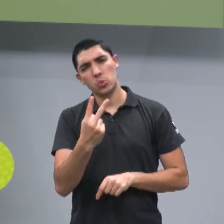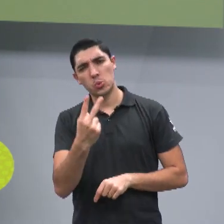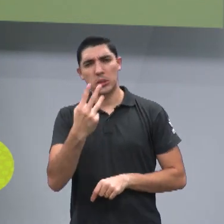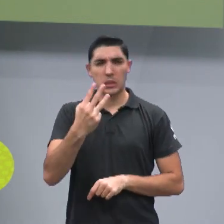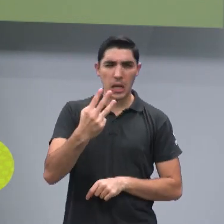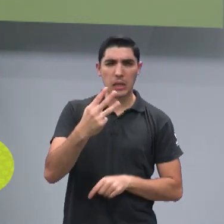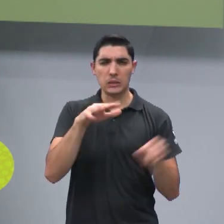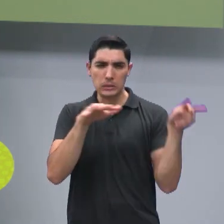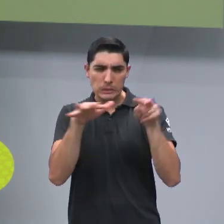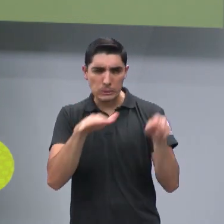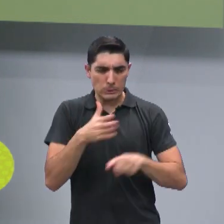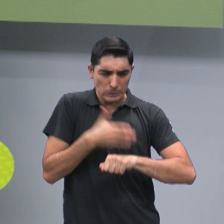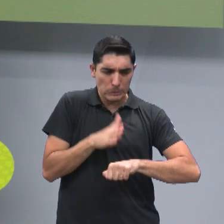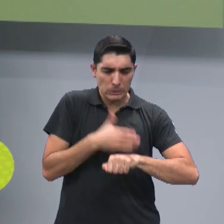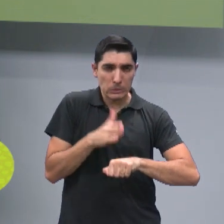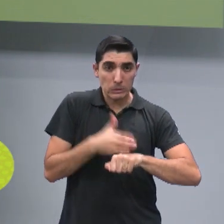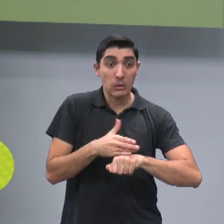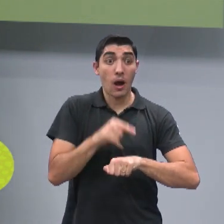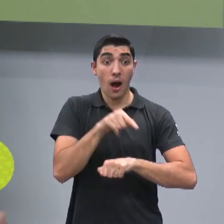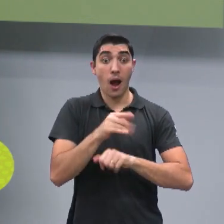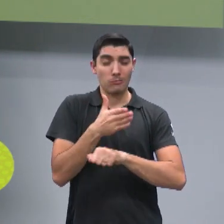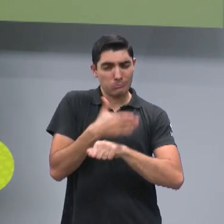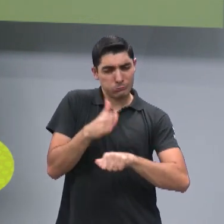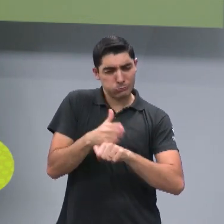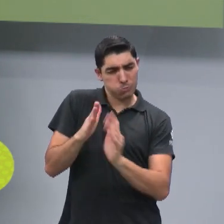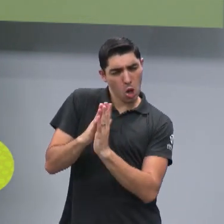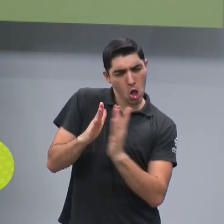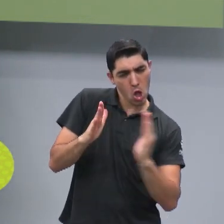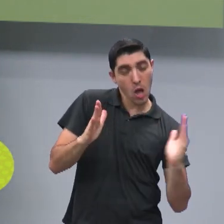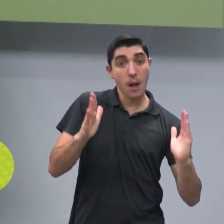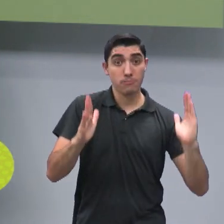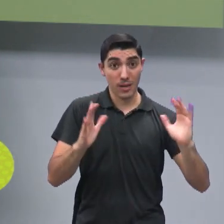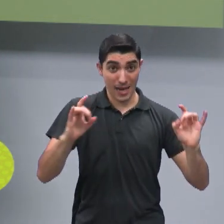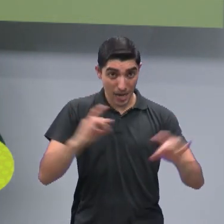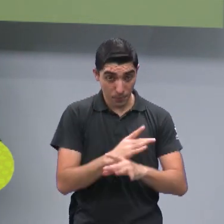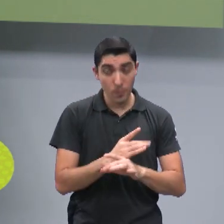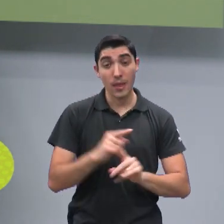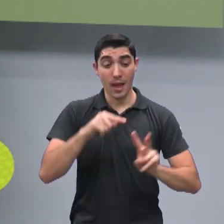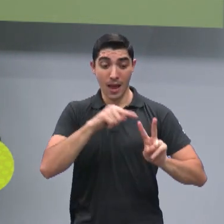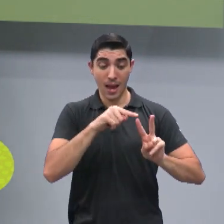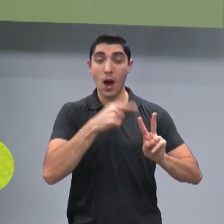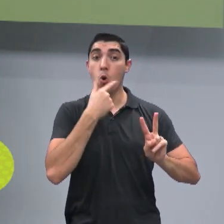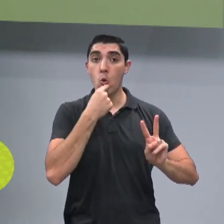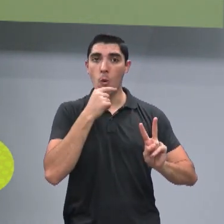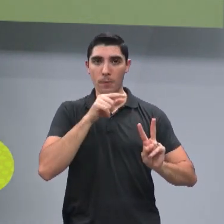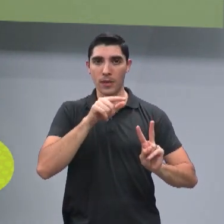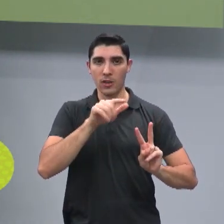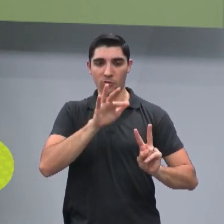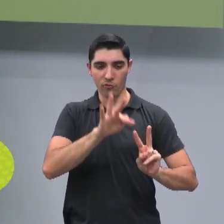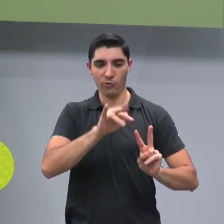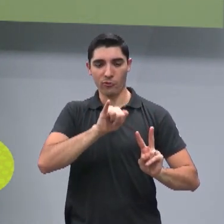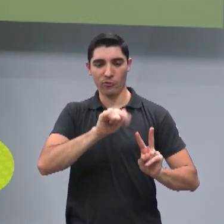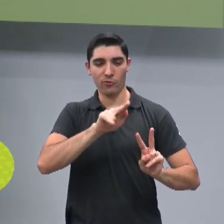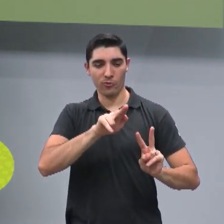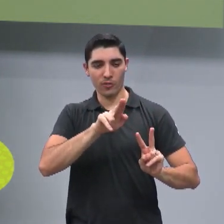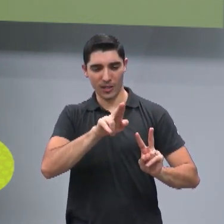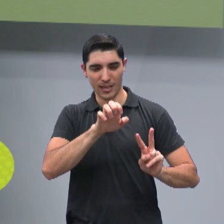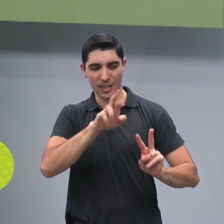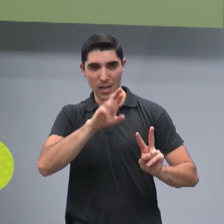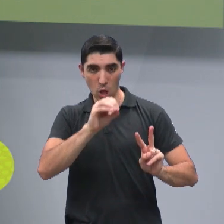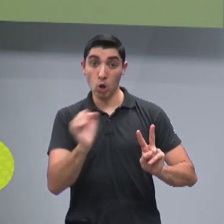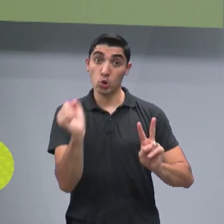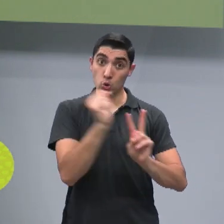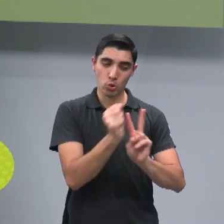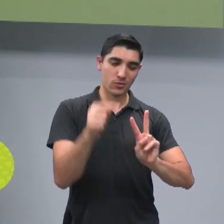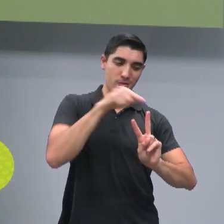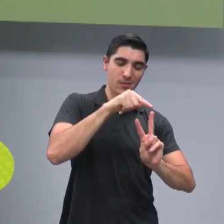aí depois desse período de treinamento, aí o Figueiró com a Ana, eles vão sentar, vão decidir quais serão as